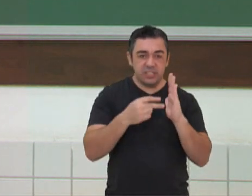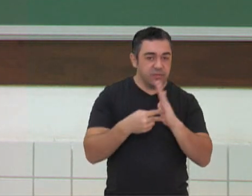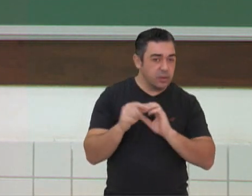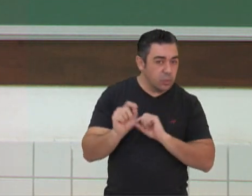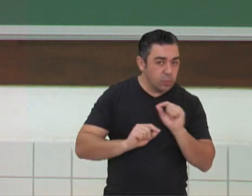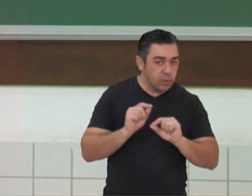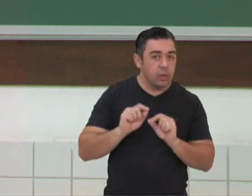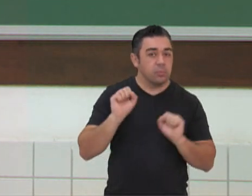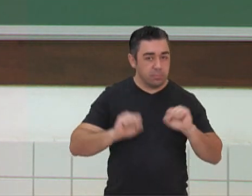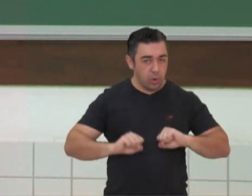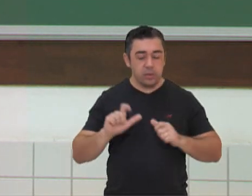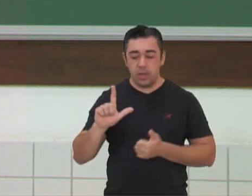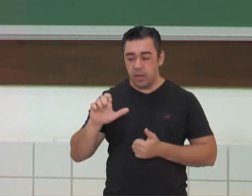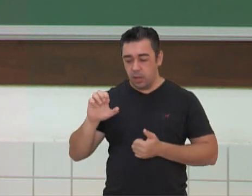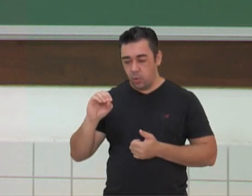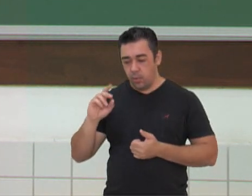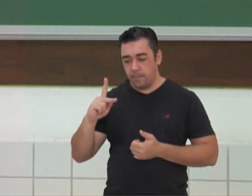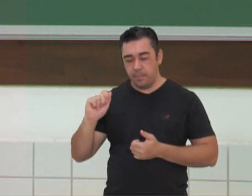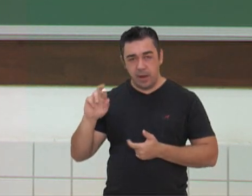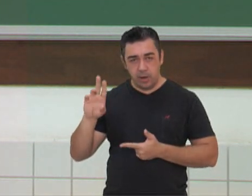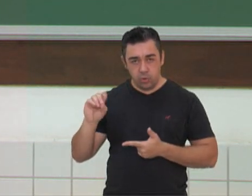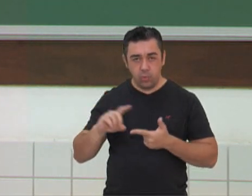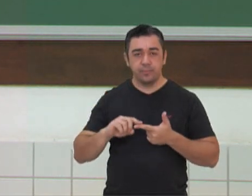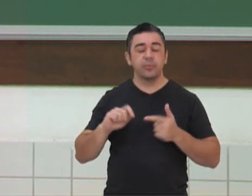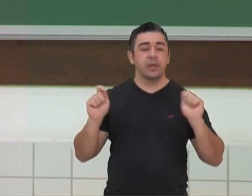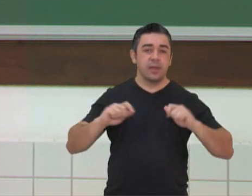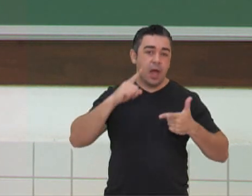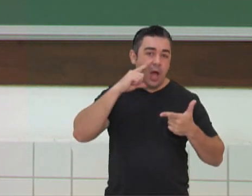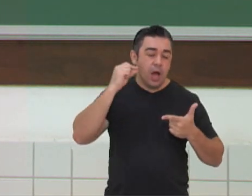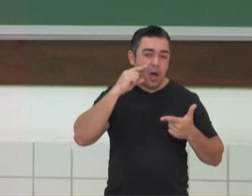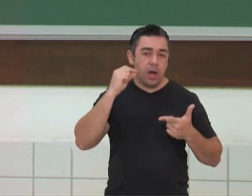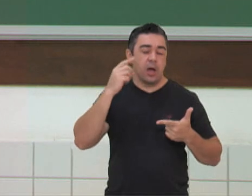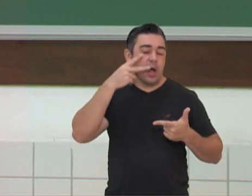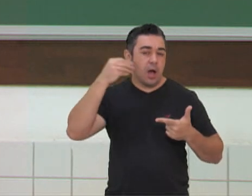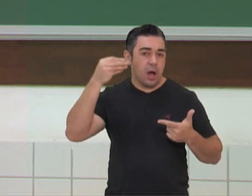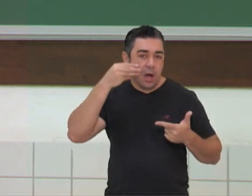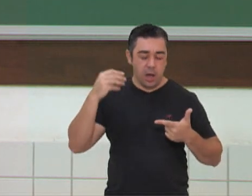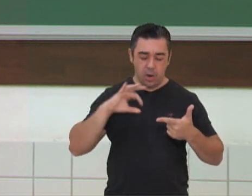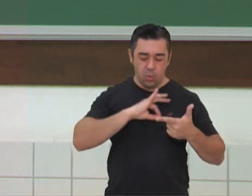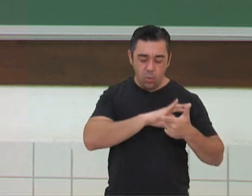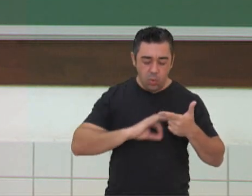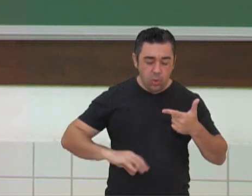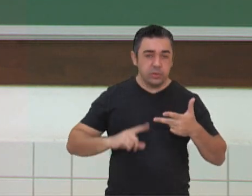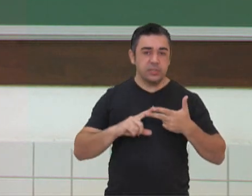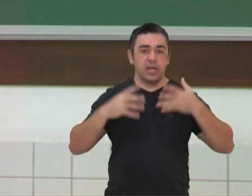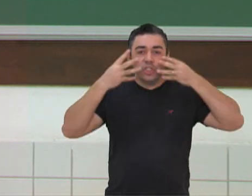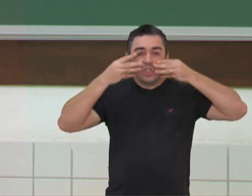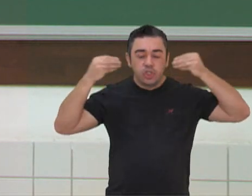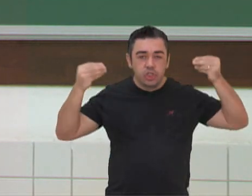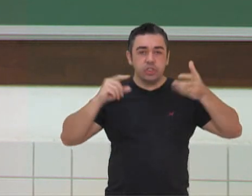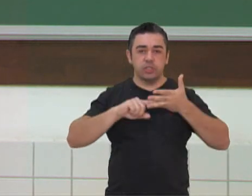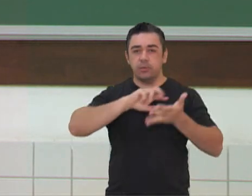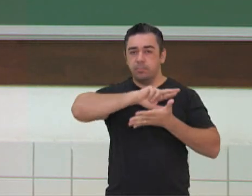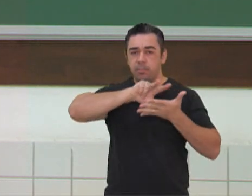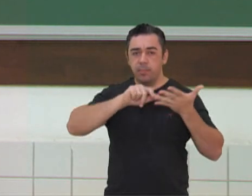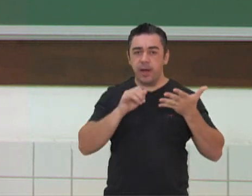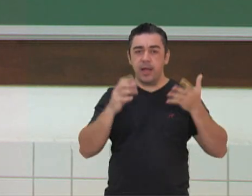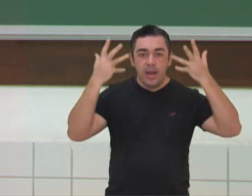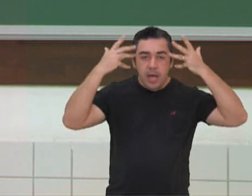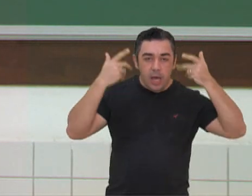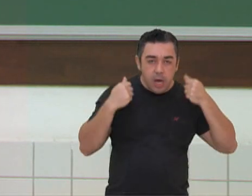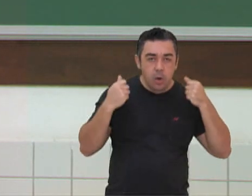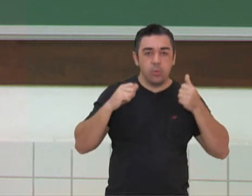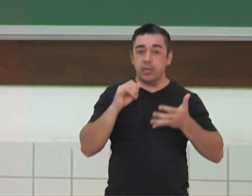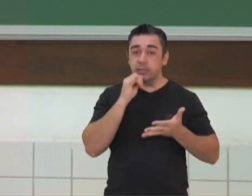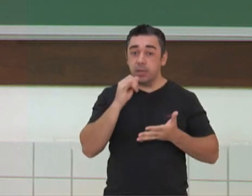falando do leopardo, posso estar falando ali da onça, do leão, do tigre e alguns outros também. Coloquei alguns exemplos para vocês. Mas quando